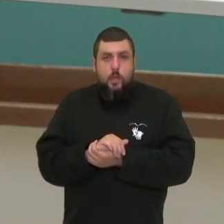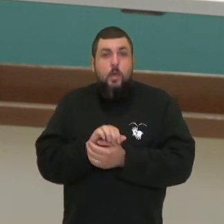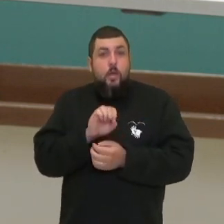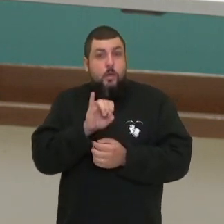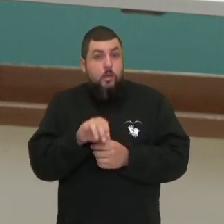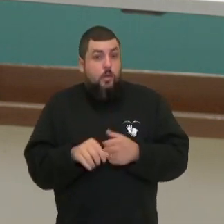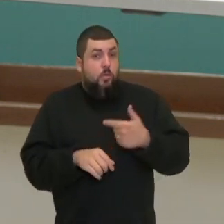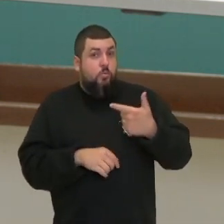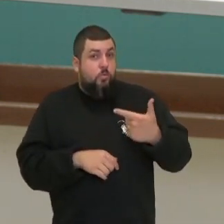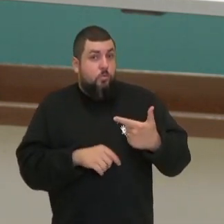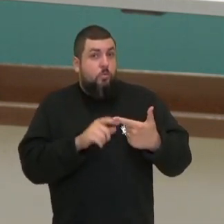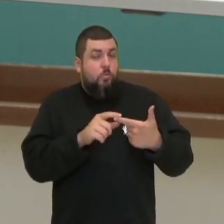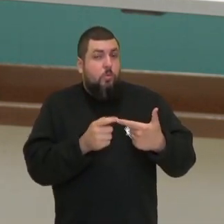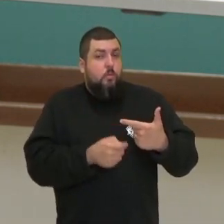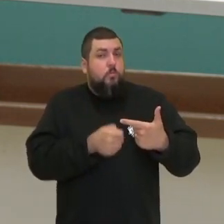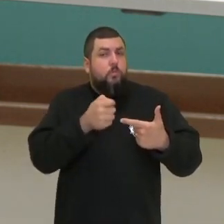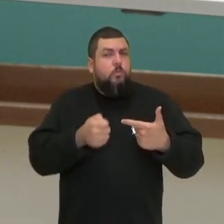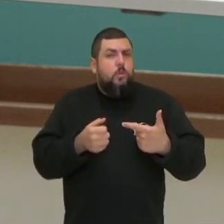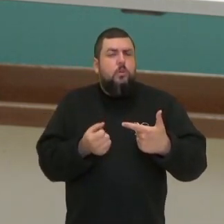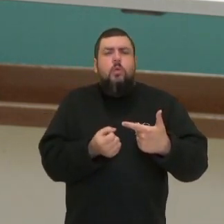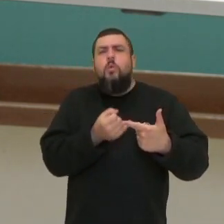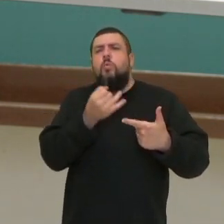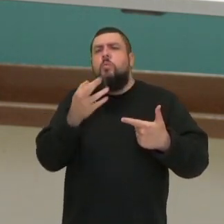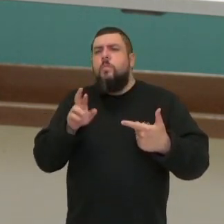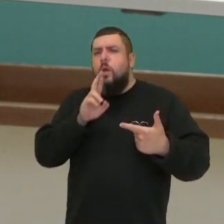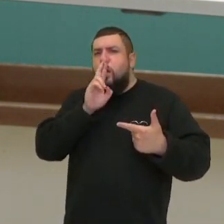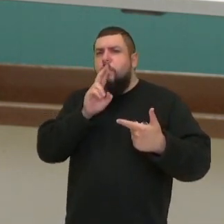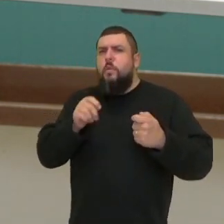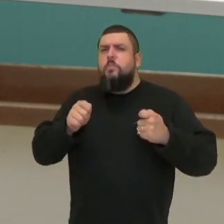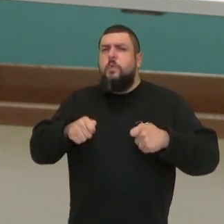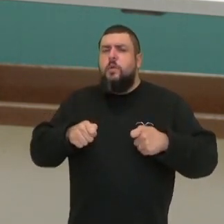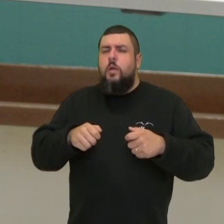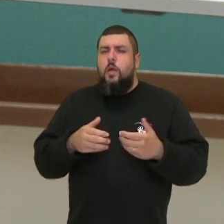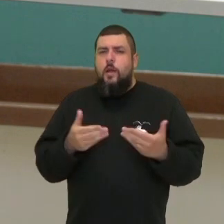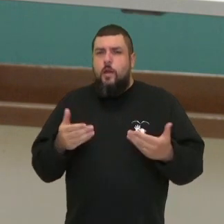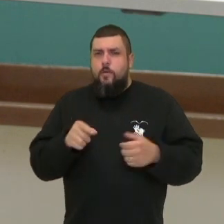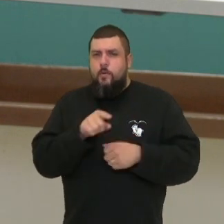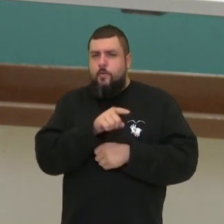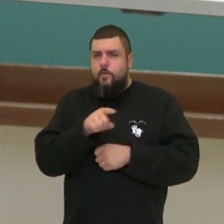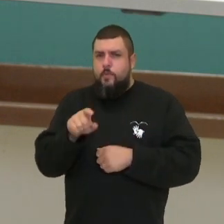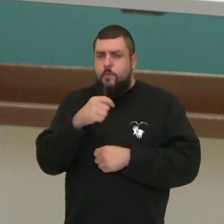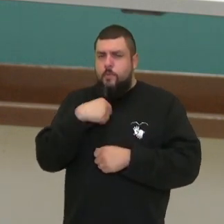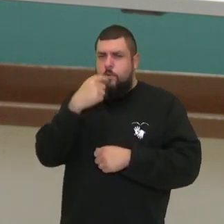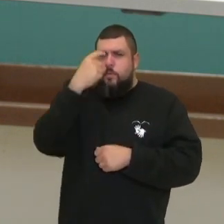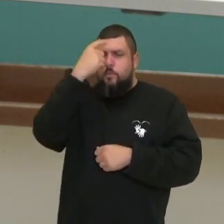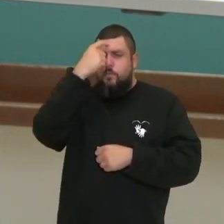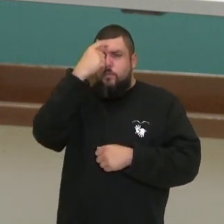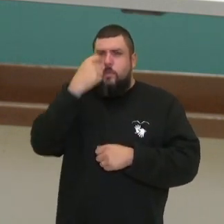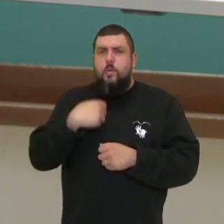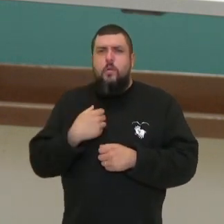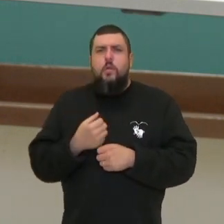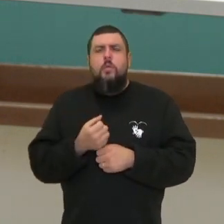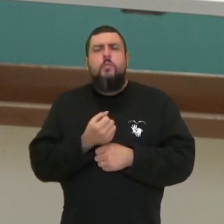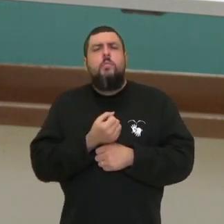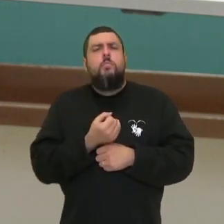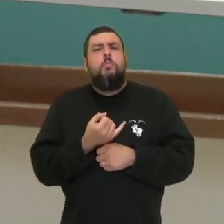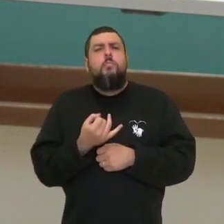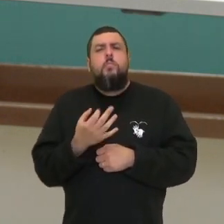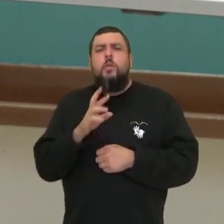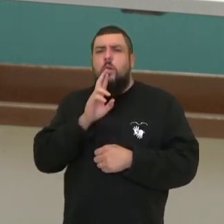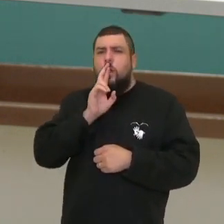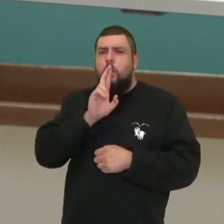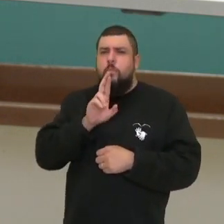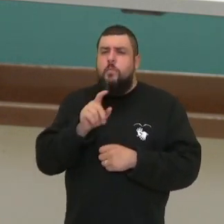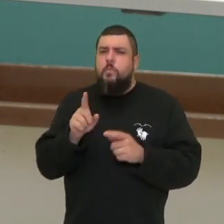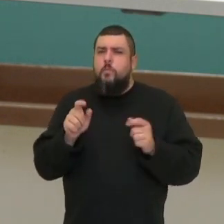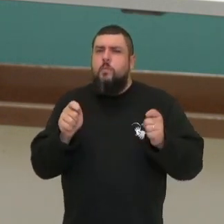moedas, quantos resultados são possíveis, né? Então, agora vocês vão pensar, quantos resultados serão possíveis se